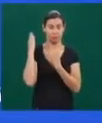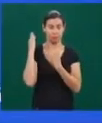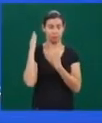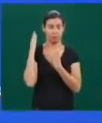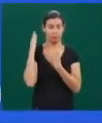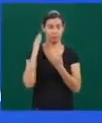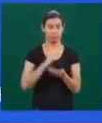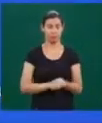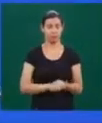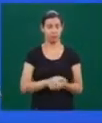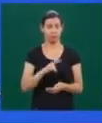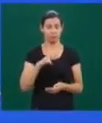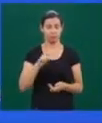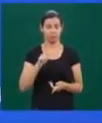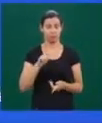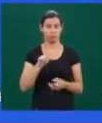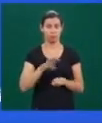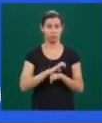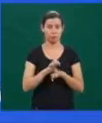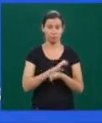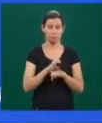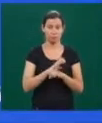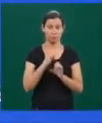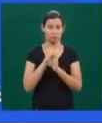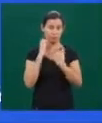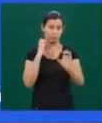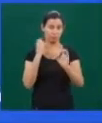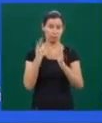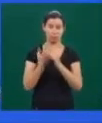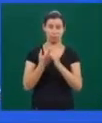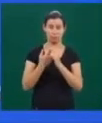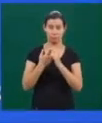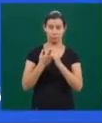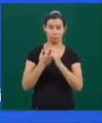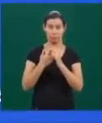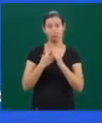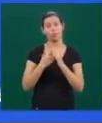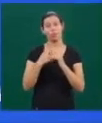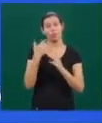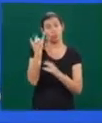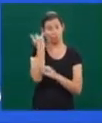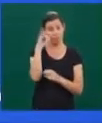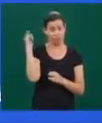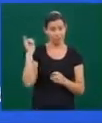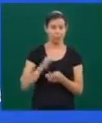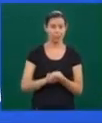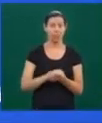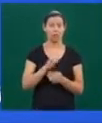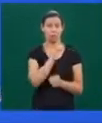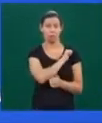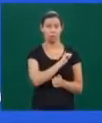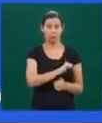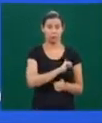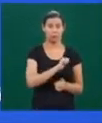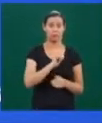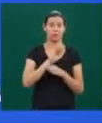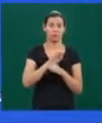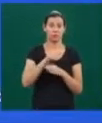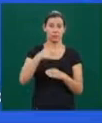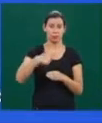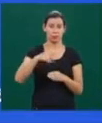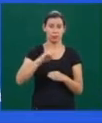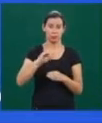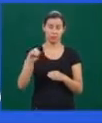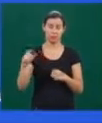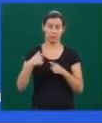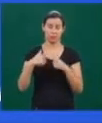ludmilaribeiro@fundacaocdl.org.br. Vaga de estágio para engenharia elétrica. A bolsa auxílio é de R$ 700, mais vale transporte. É necessário cursar superior